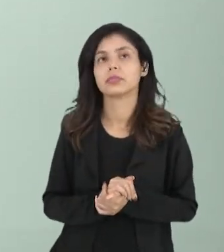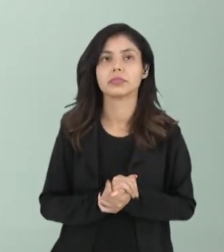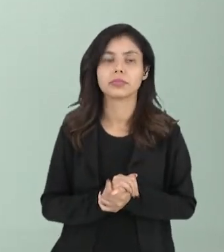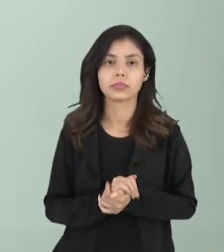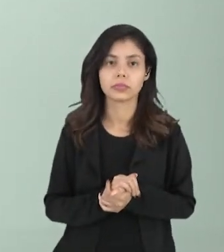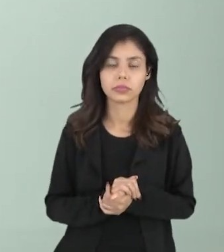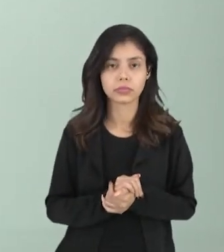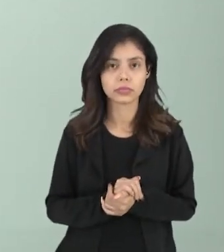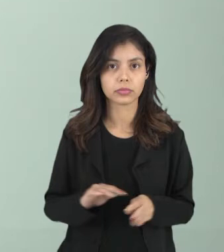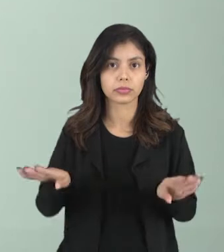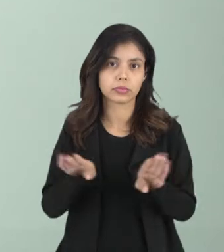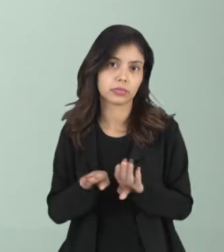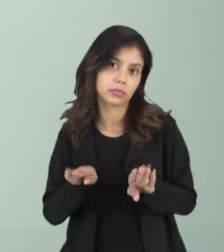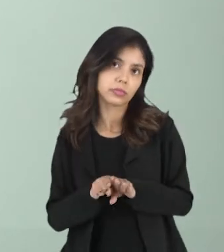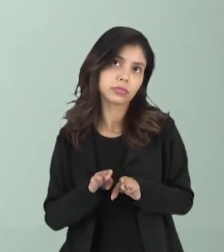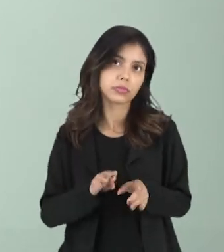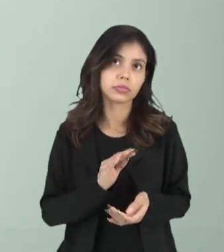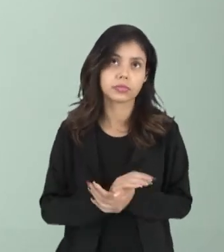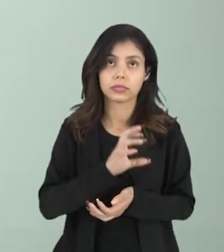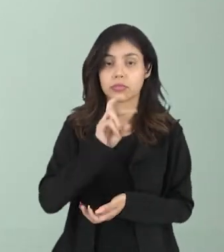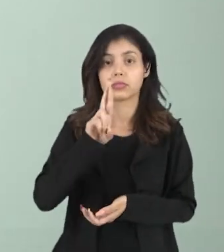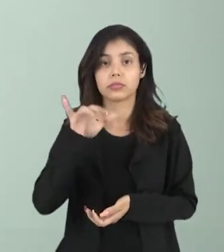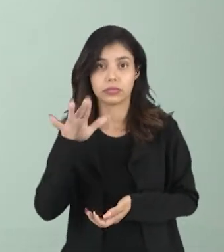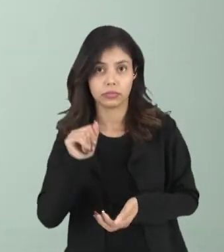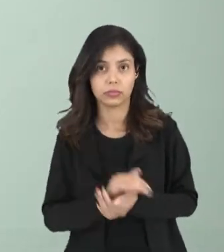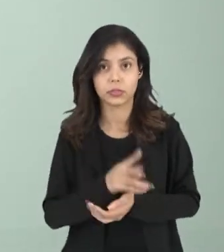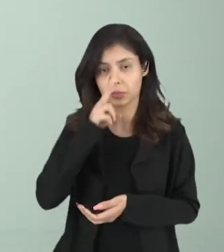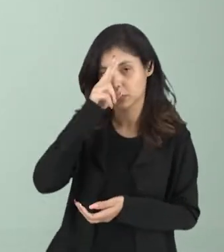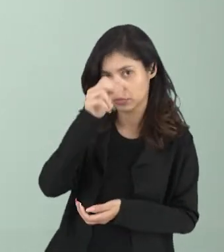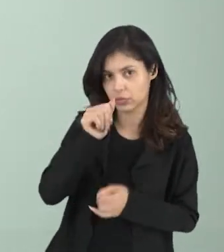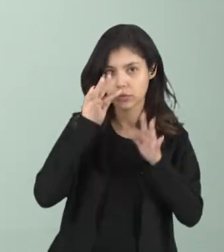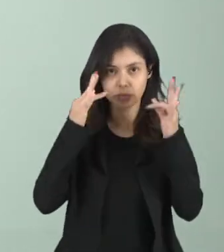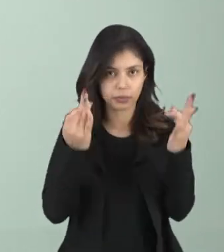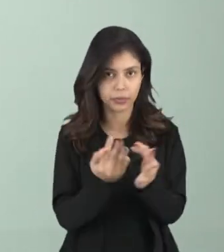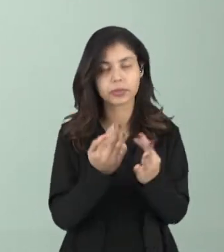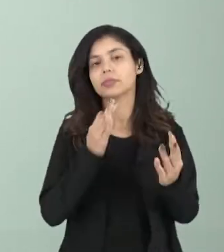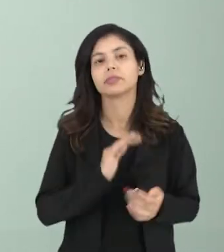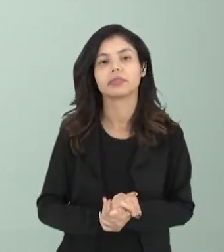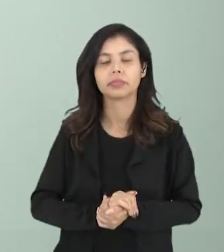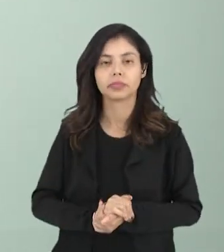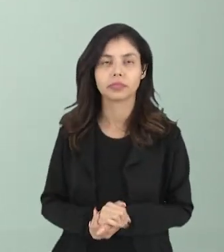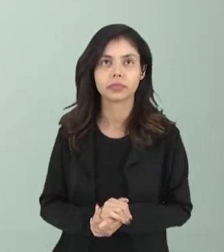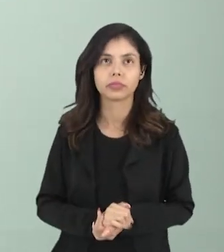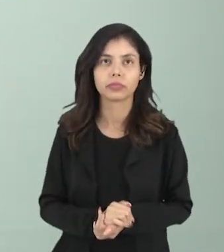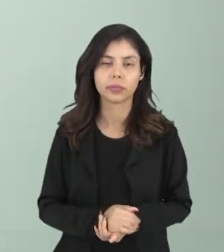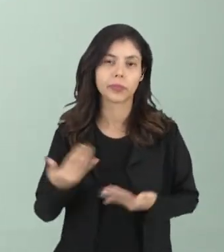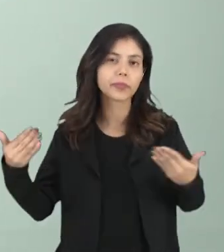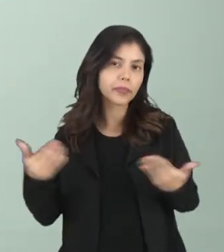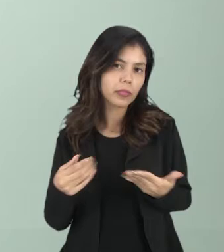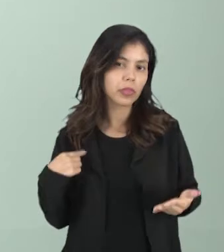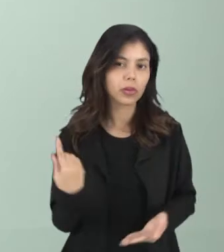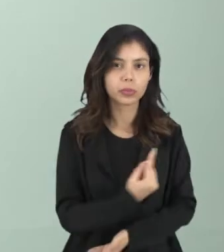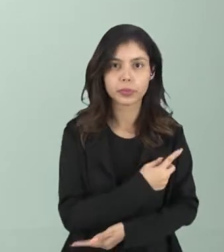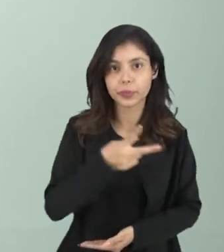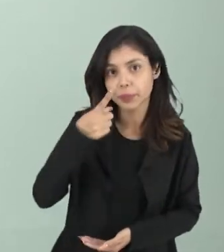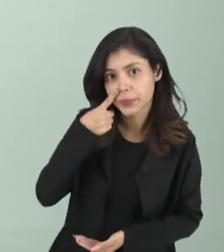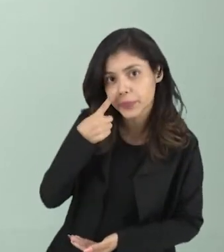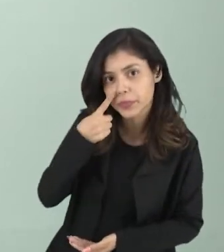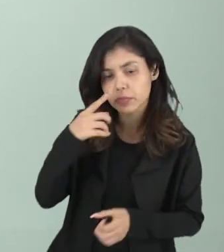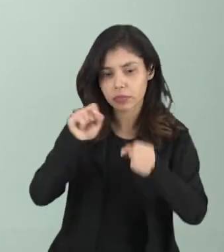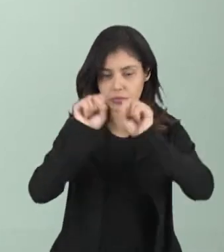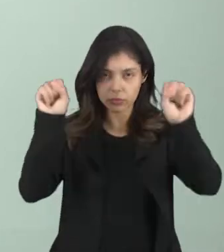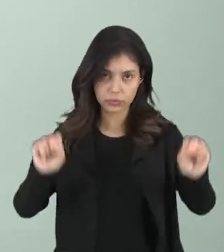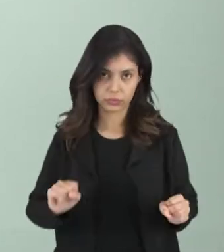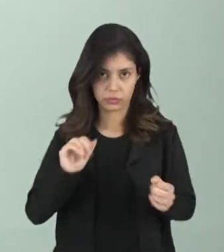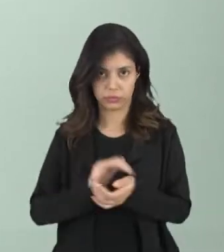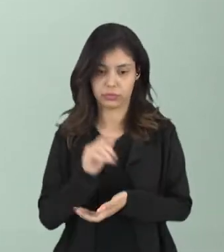famílias e cracia quer dizer poder. Então, poder das famílias. Então, a gente hoje olha para esse sistema